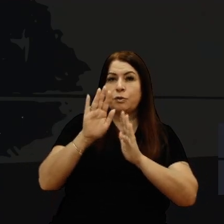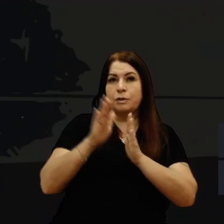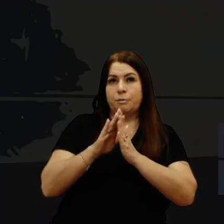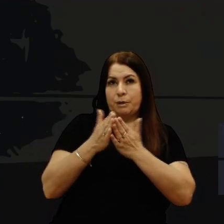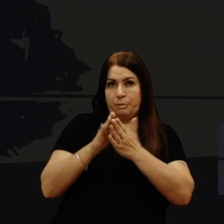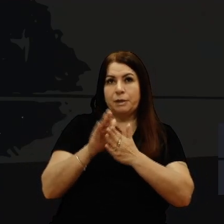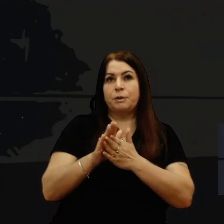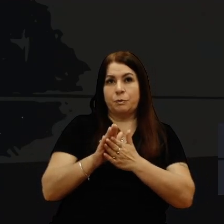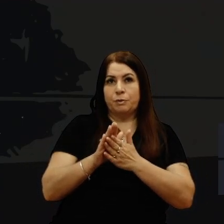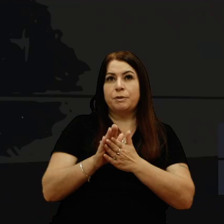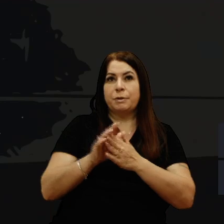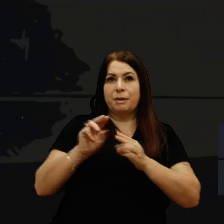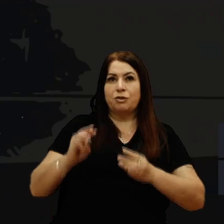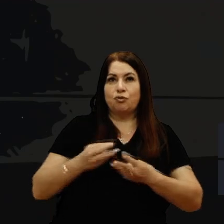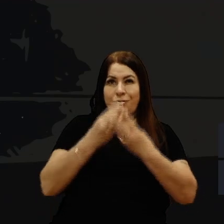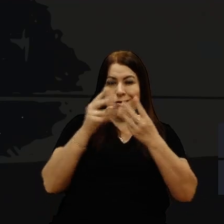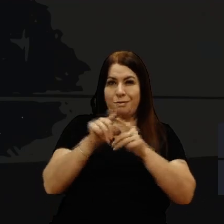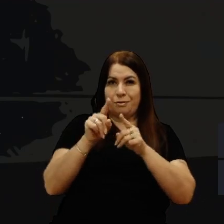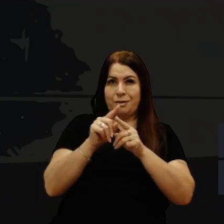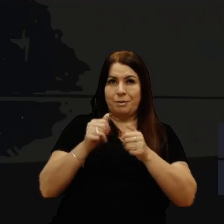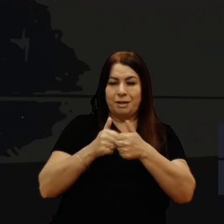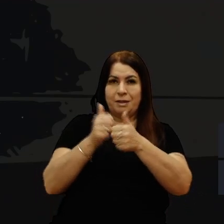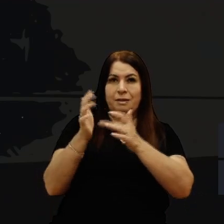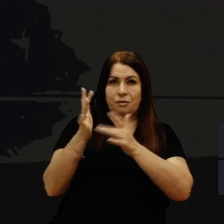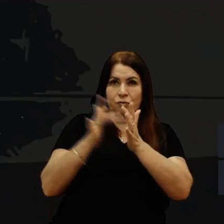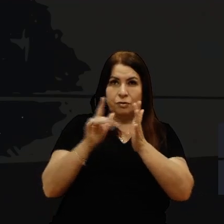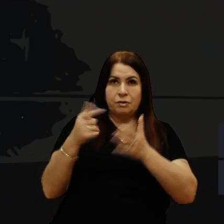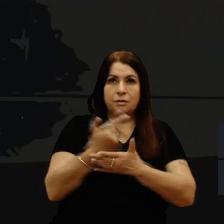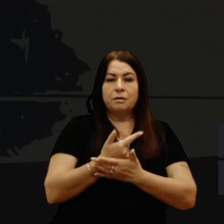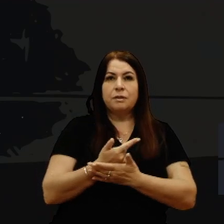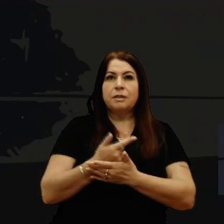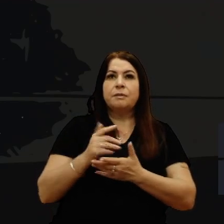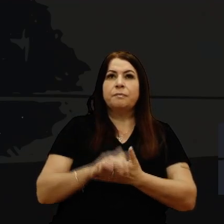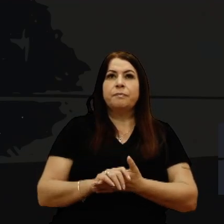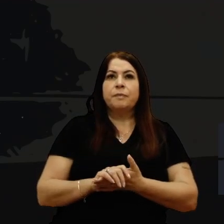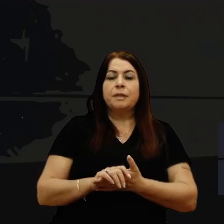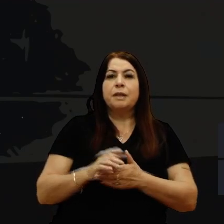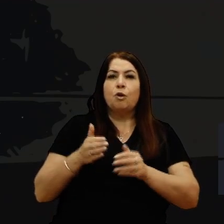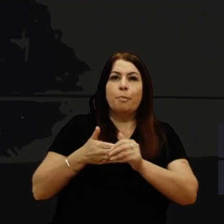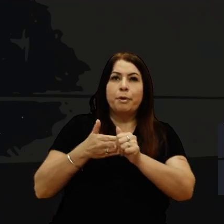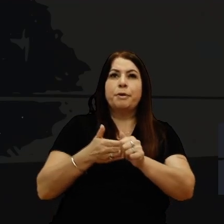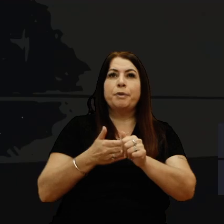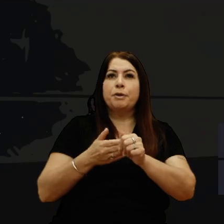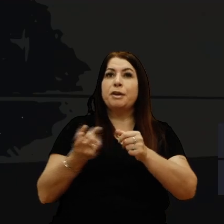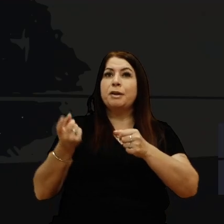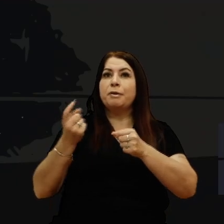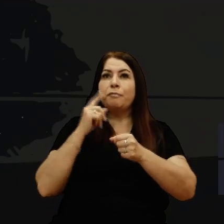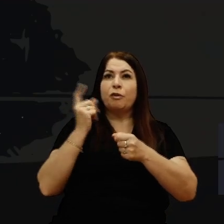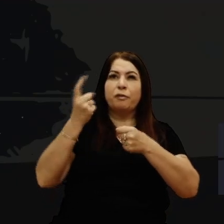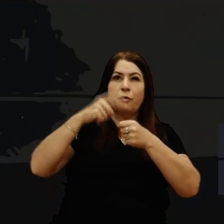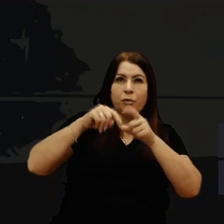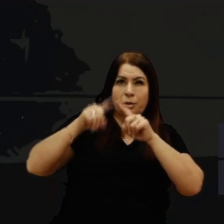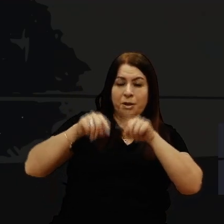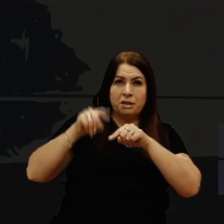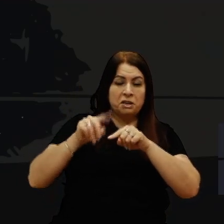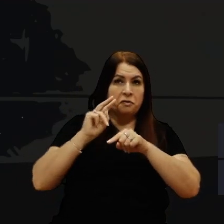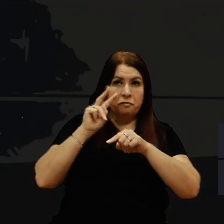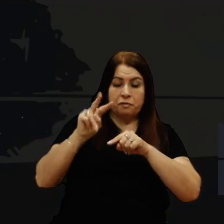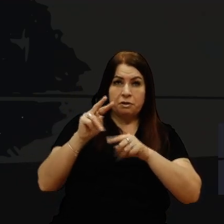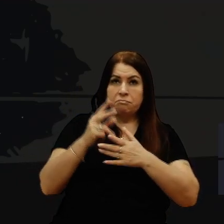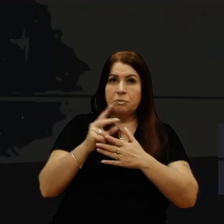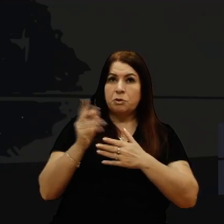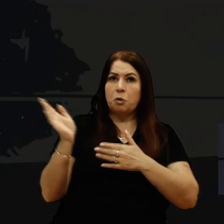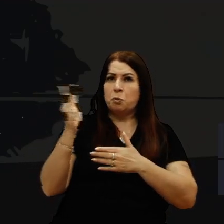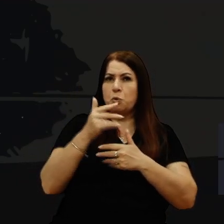bíblicos judaico-cristão. Na minha campanha, quem acompanhou ou quem pode voltar no material, revisar, vai ver que eu não